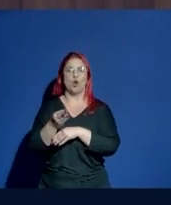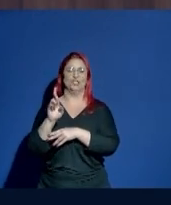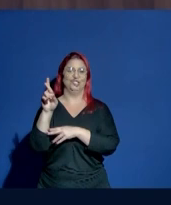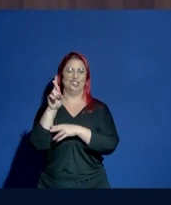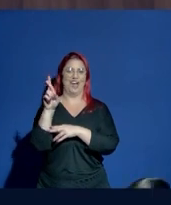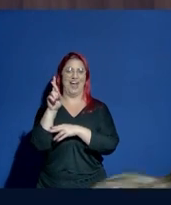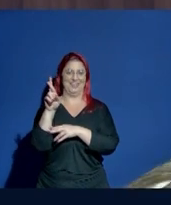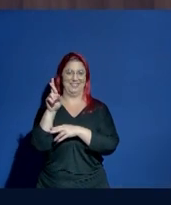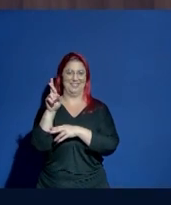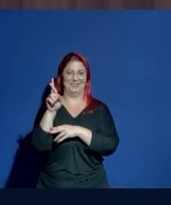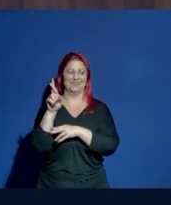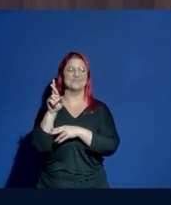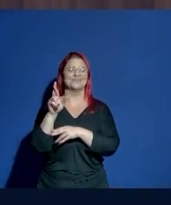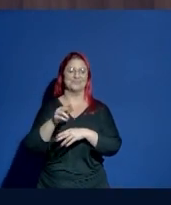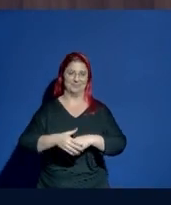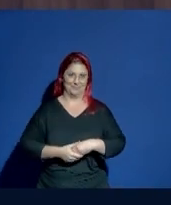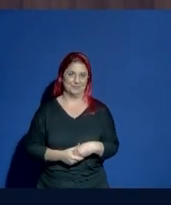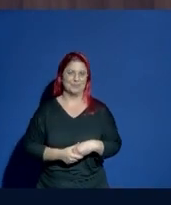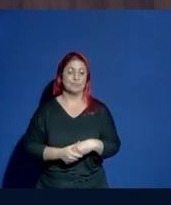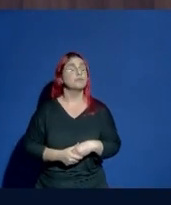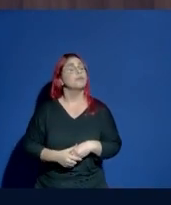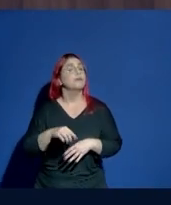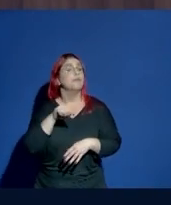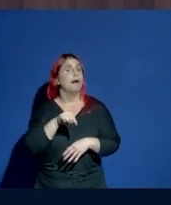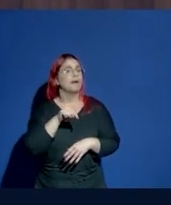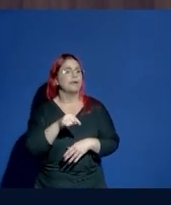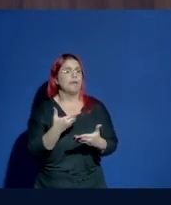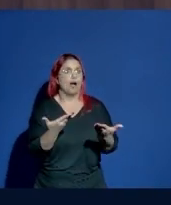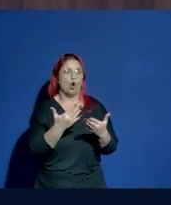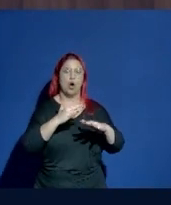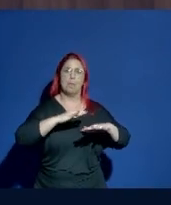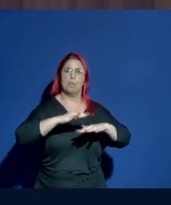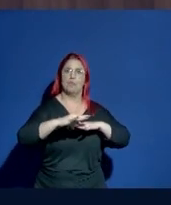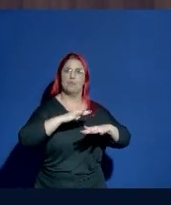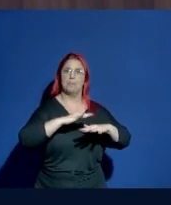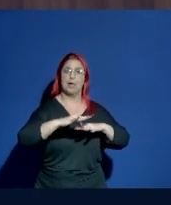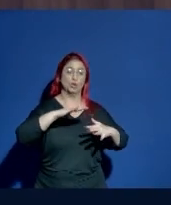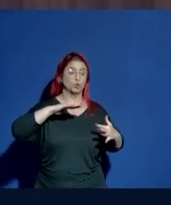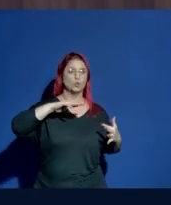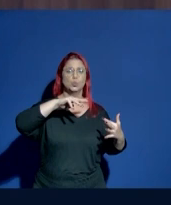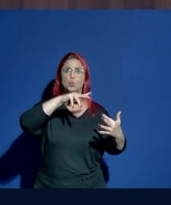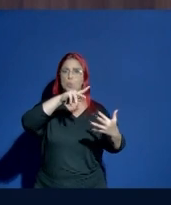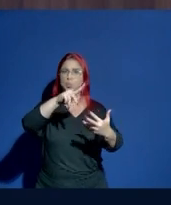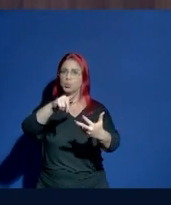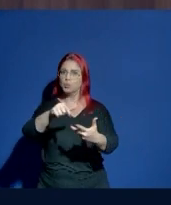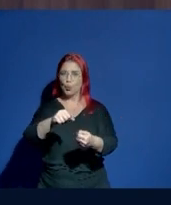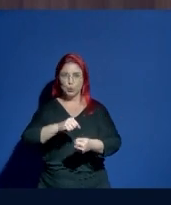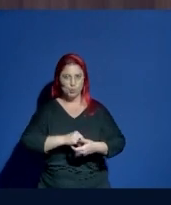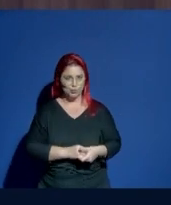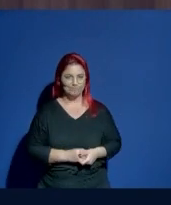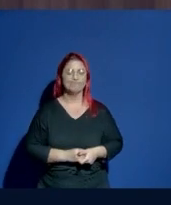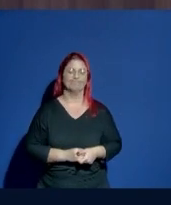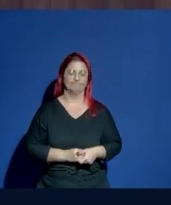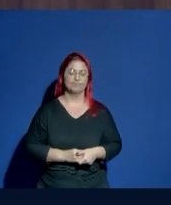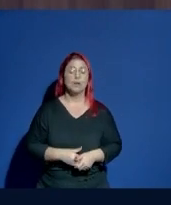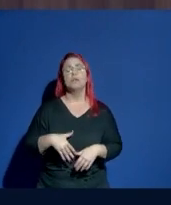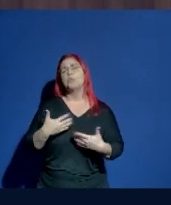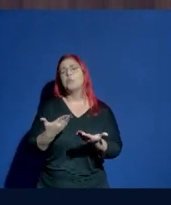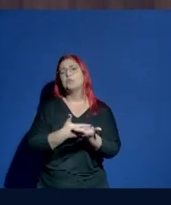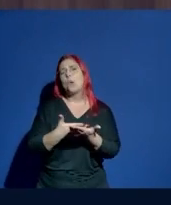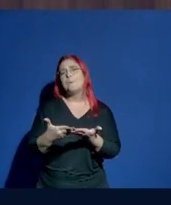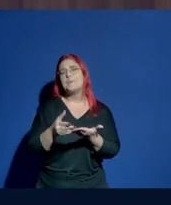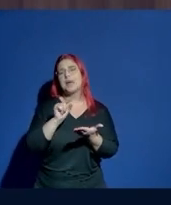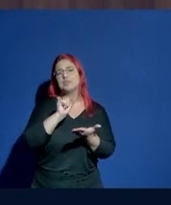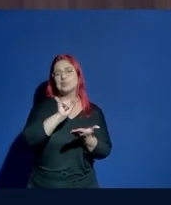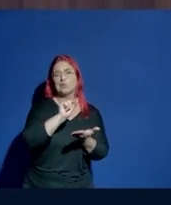reais. A gente vê esse movimento no mundo, né? Então, quando eu começo a estudar